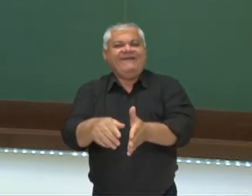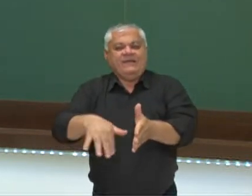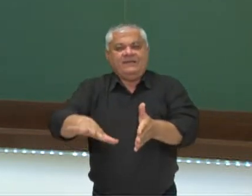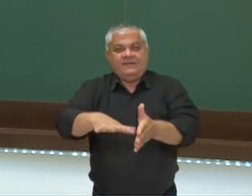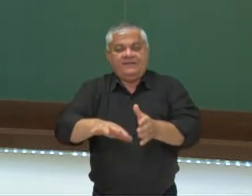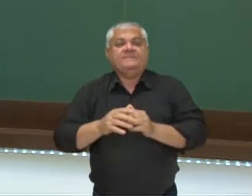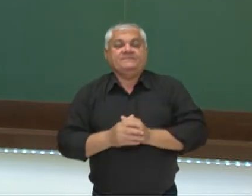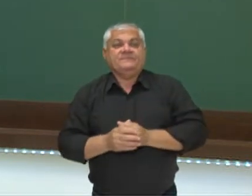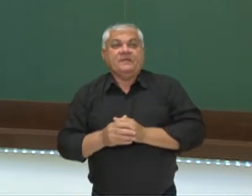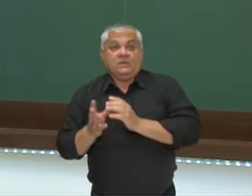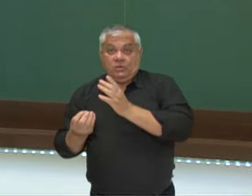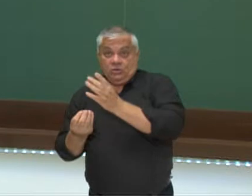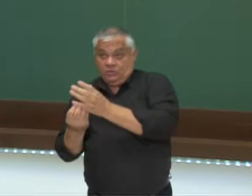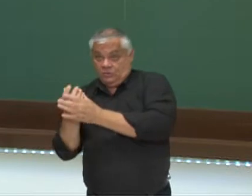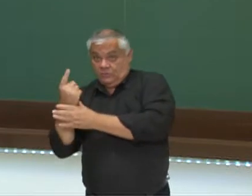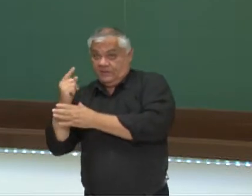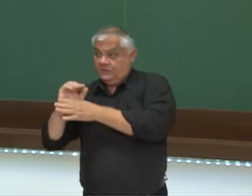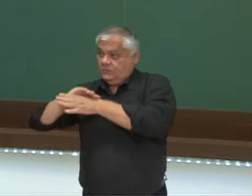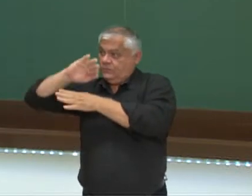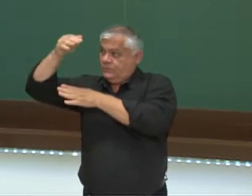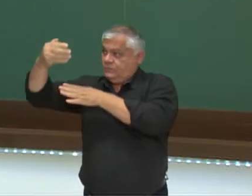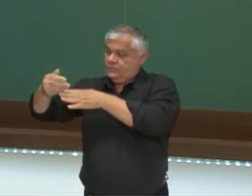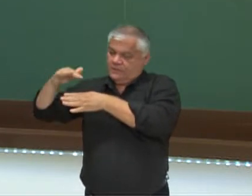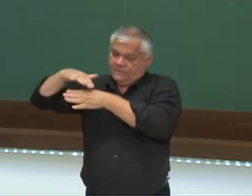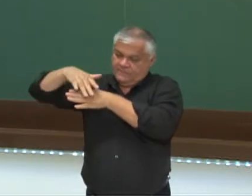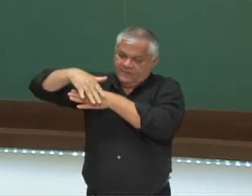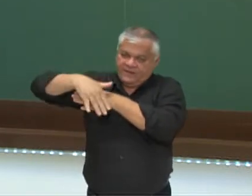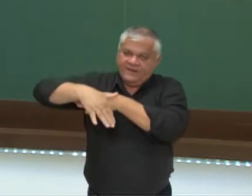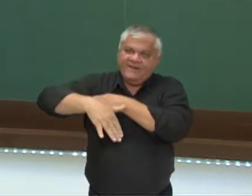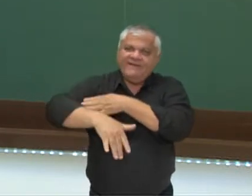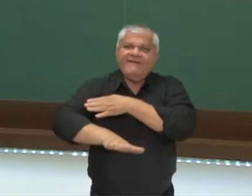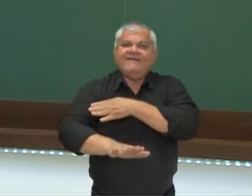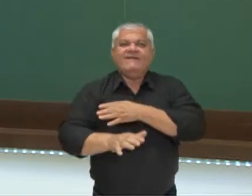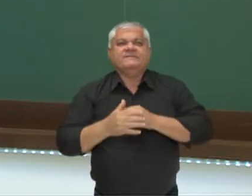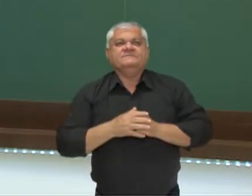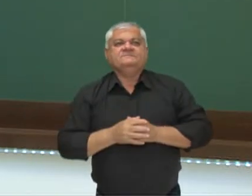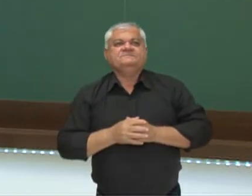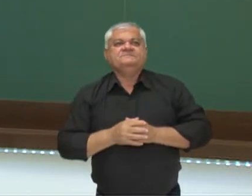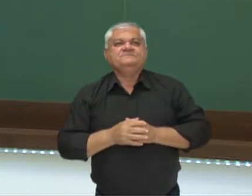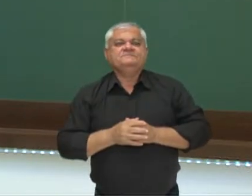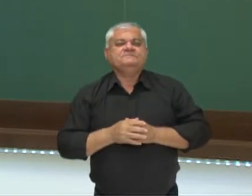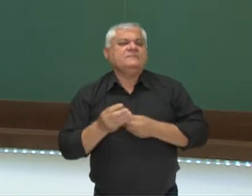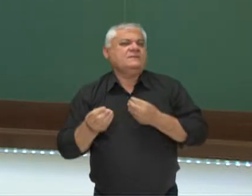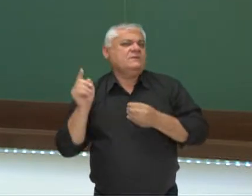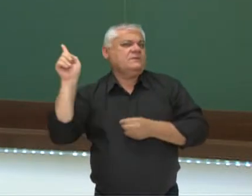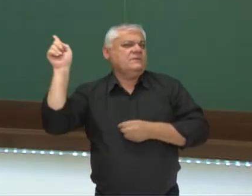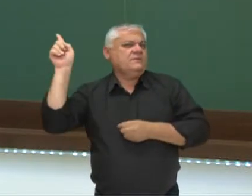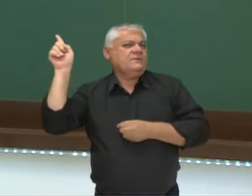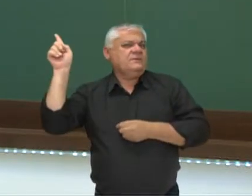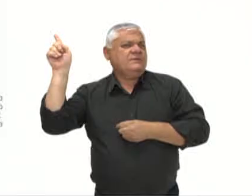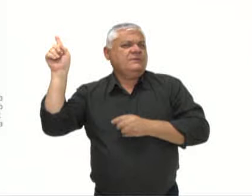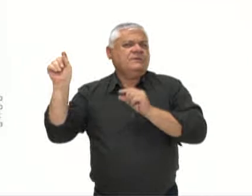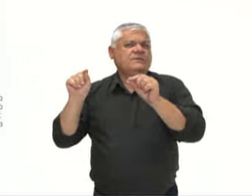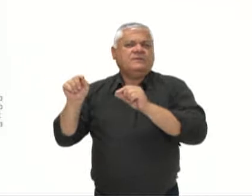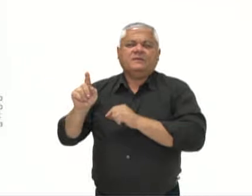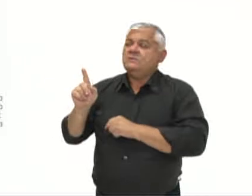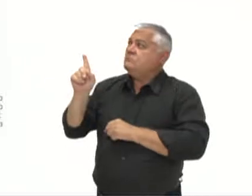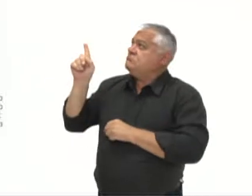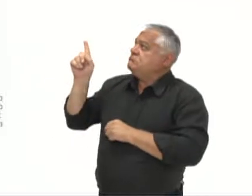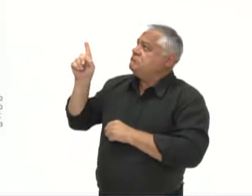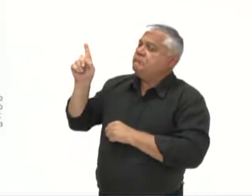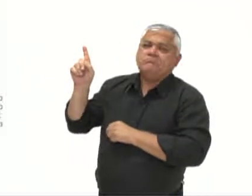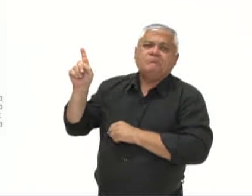esses rios se iniciam, até a foz onde esses rios eles estão desaguando. E essa outra ilustração aqui que você vai ver na sua